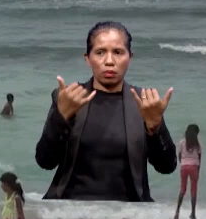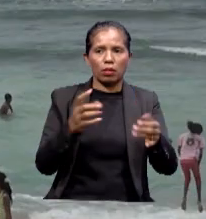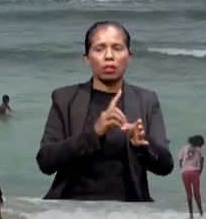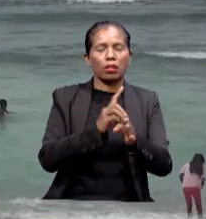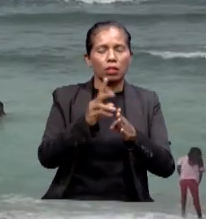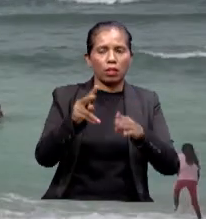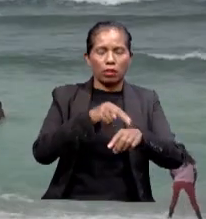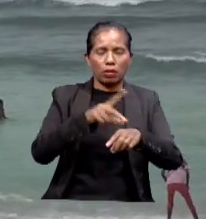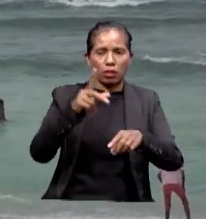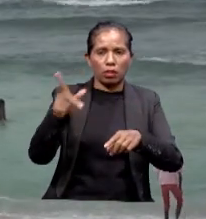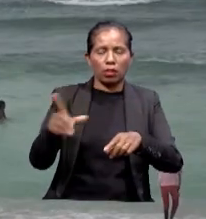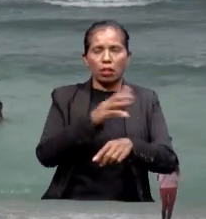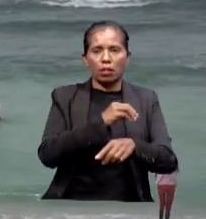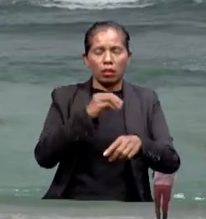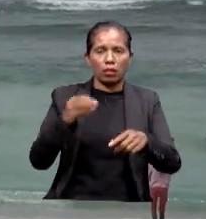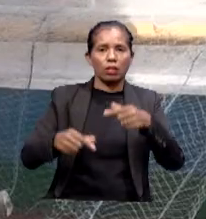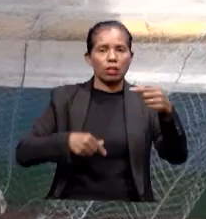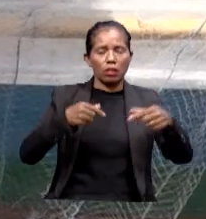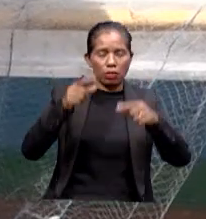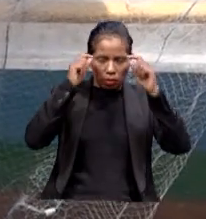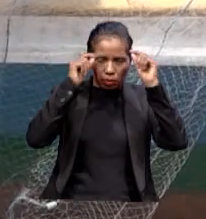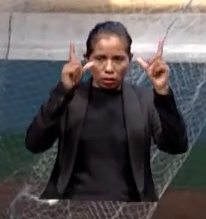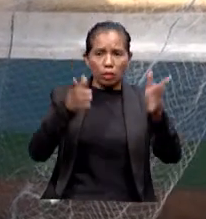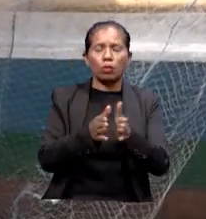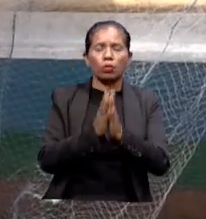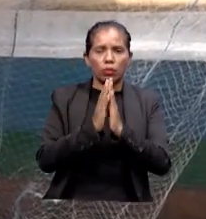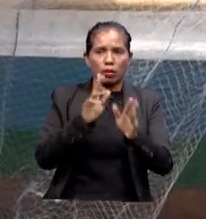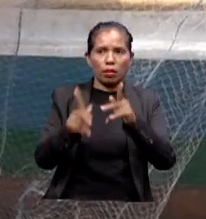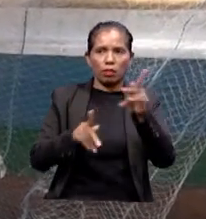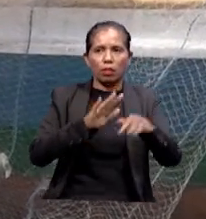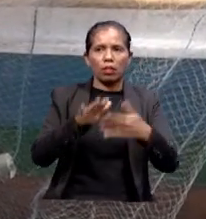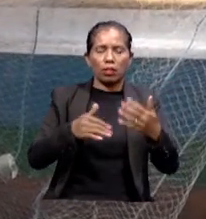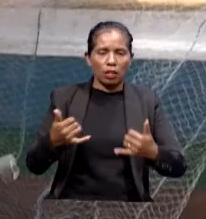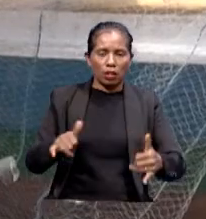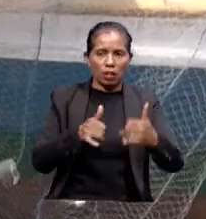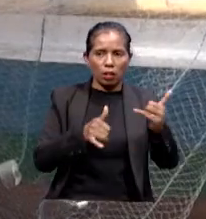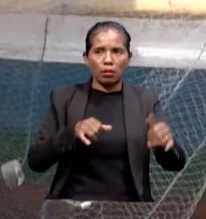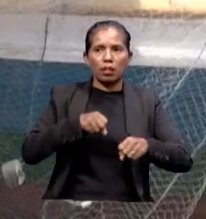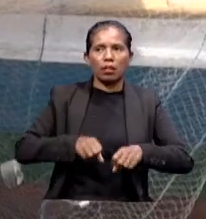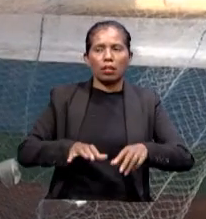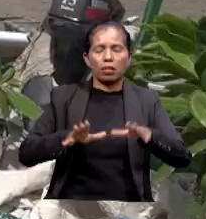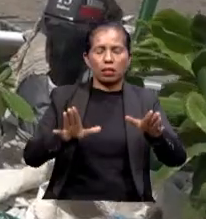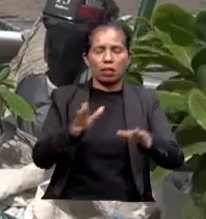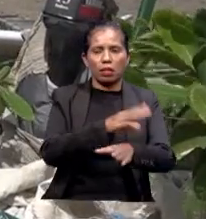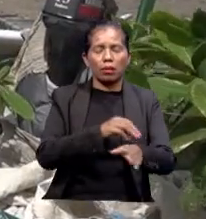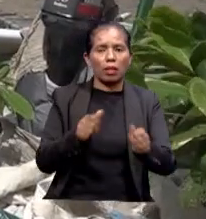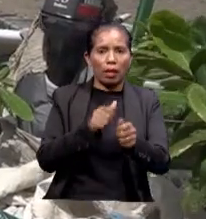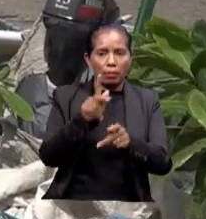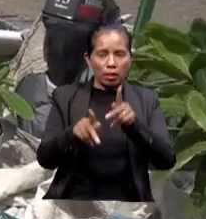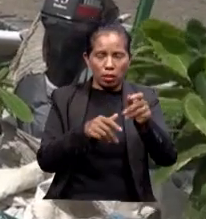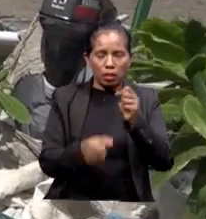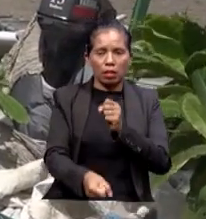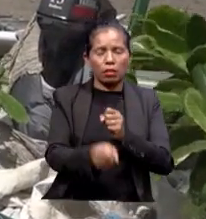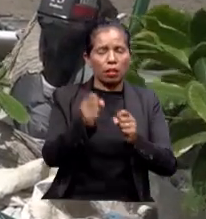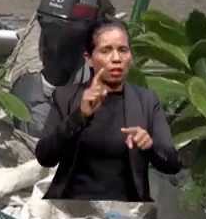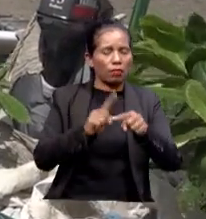nacional meteorologia no geofísica timor leste usuba população nebe halima riata sibu lili pescador sira atula bele halau